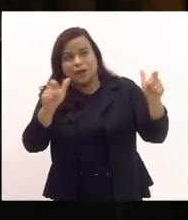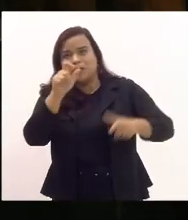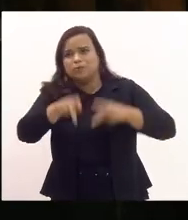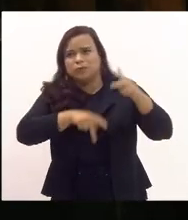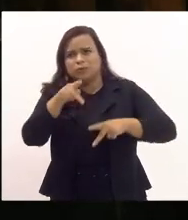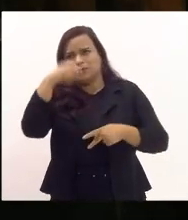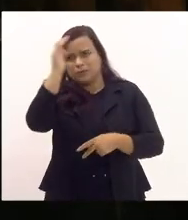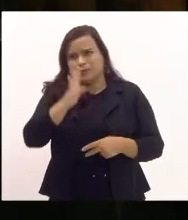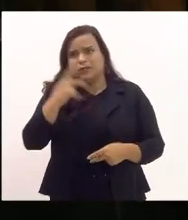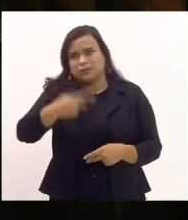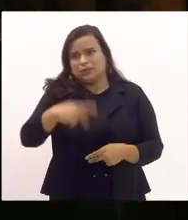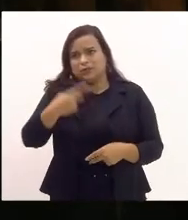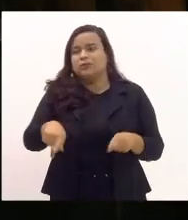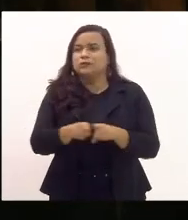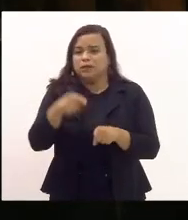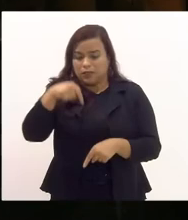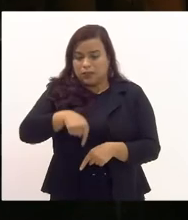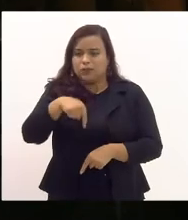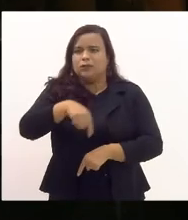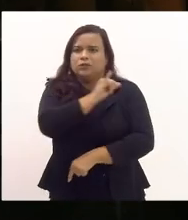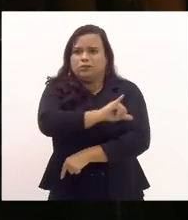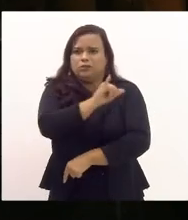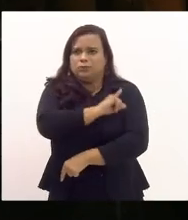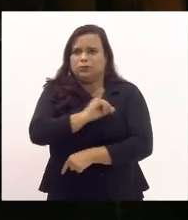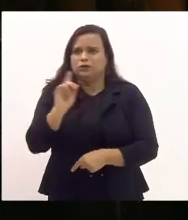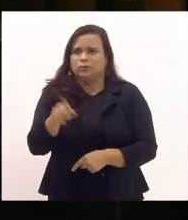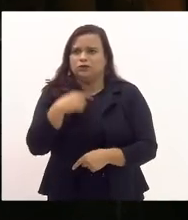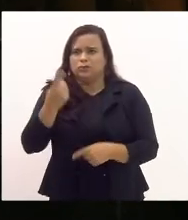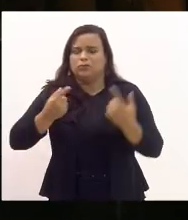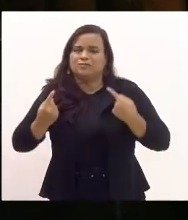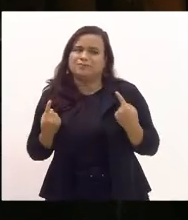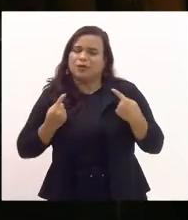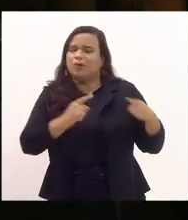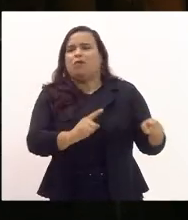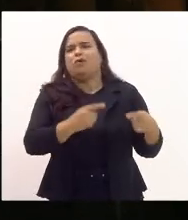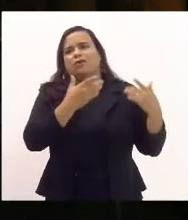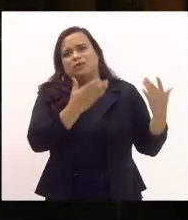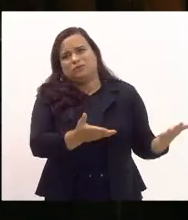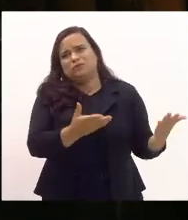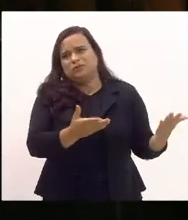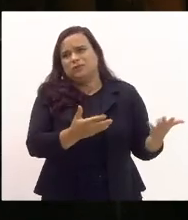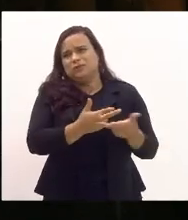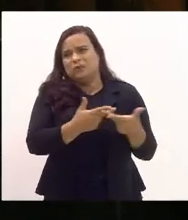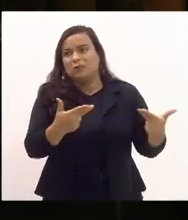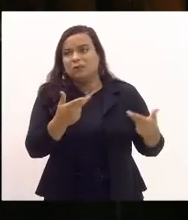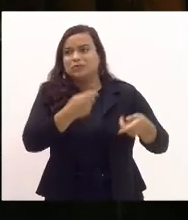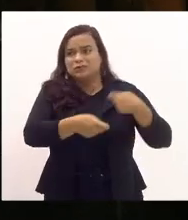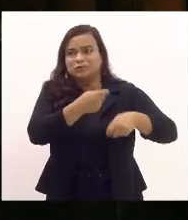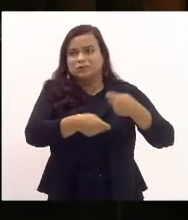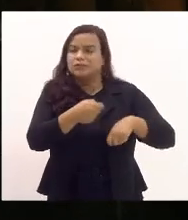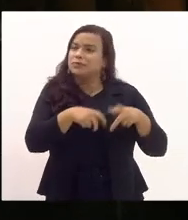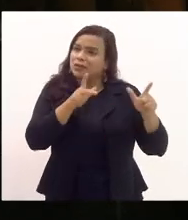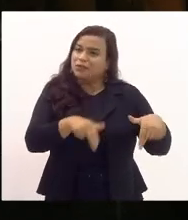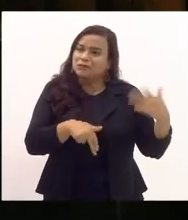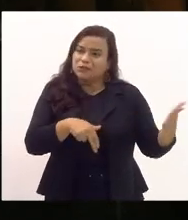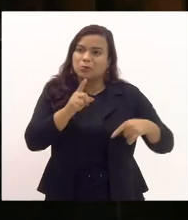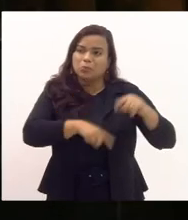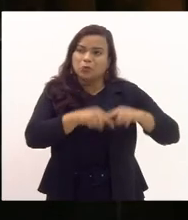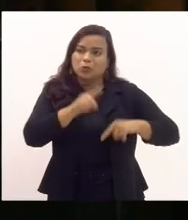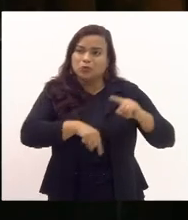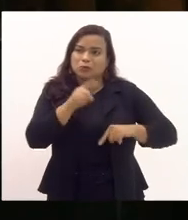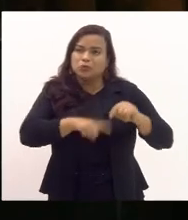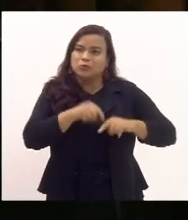e aqui no nosso estado somos totalmente contrários a esse tipo de comercialização de